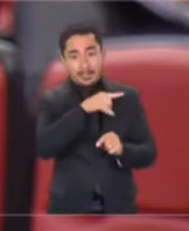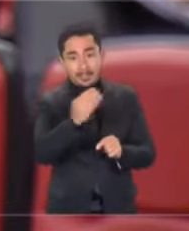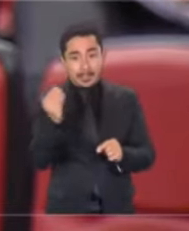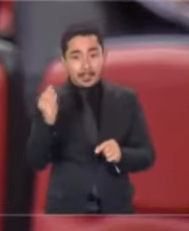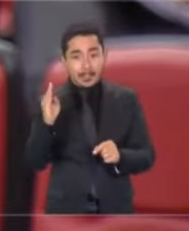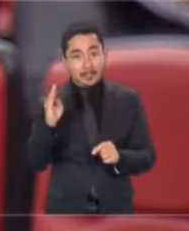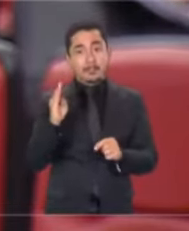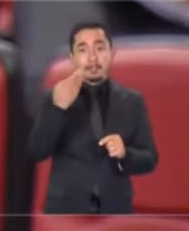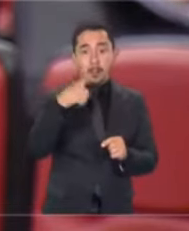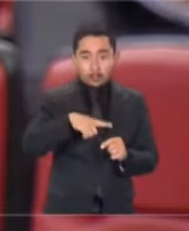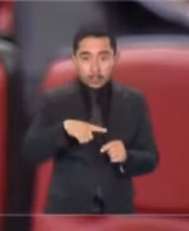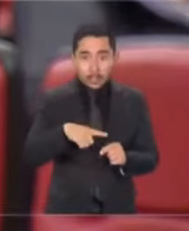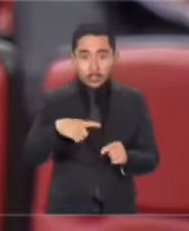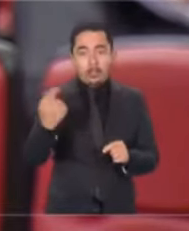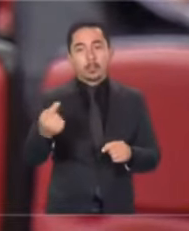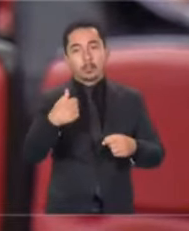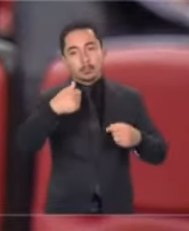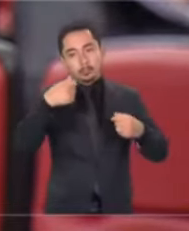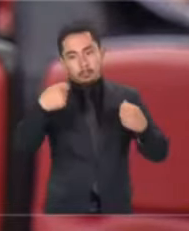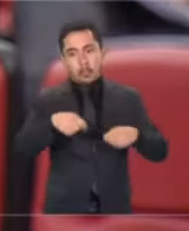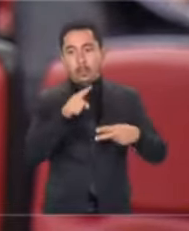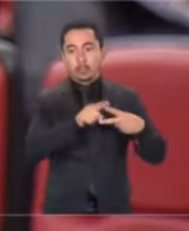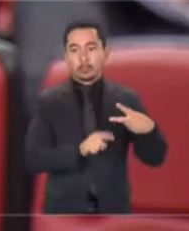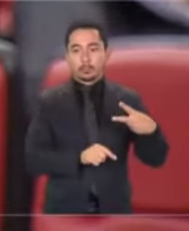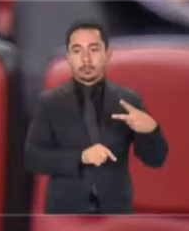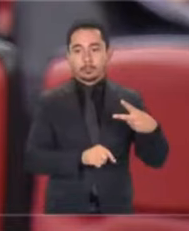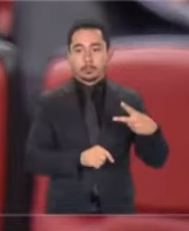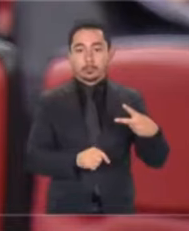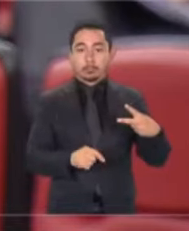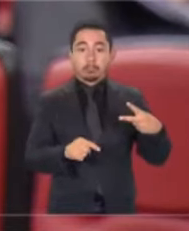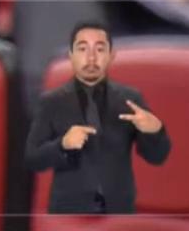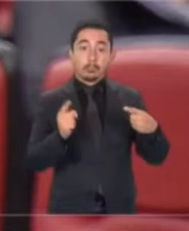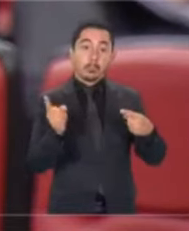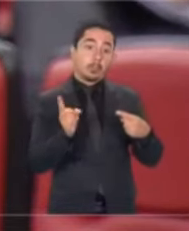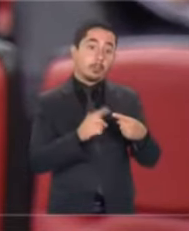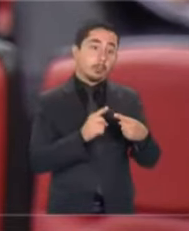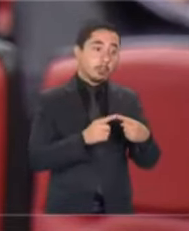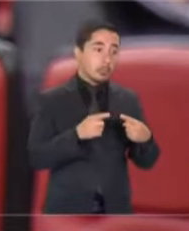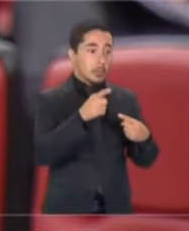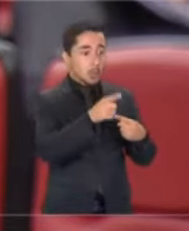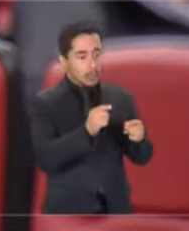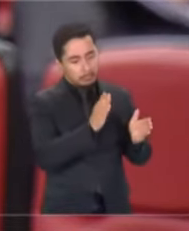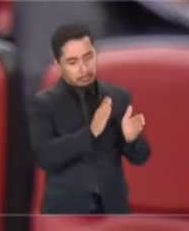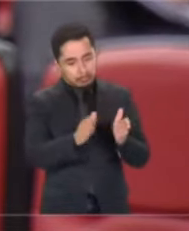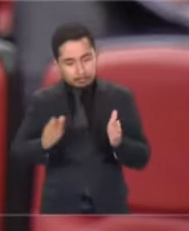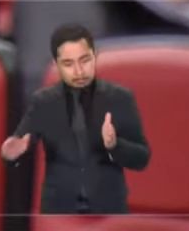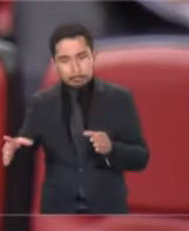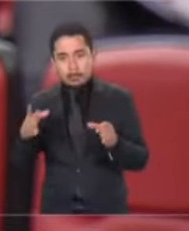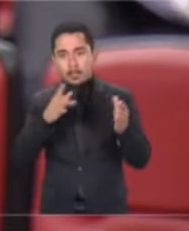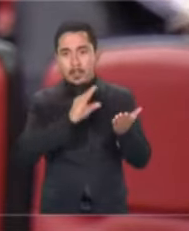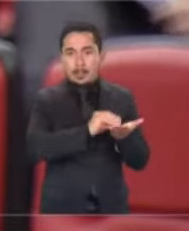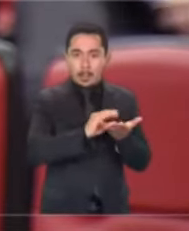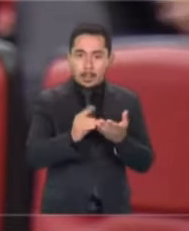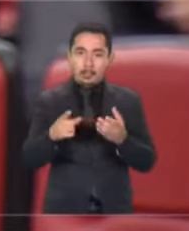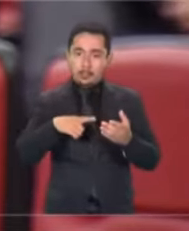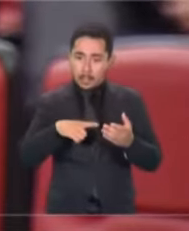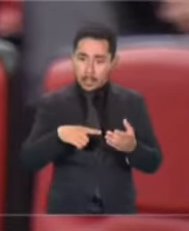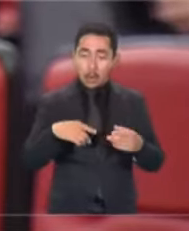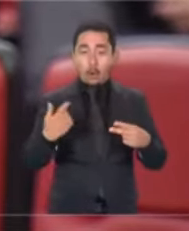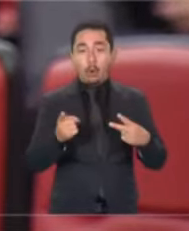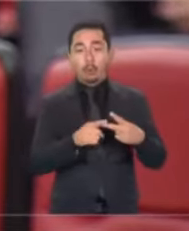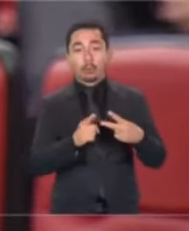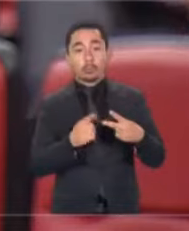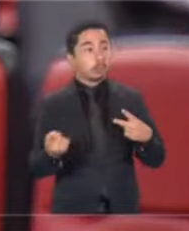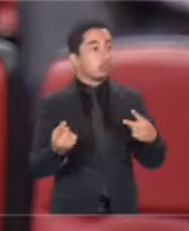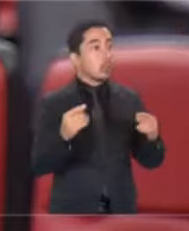de contas, em geral, duas condutas são tomadas pelos fraudadores. Seja a inserção de dados padronizados, seja a prestação de contas como zeradas. Não